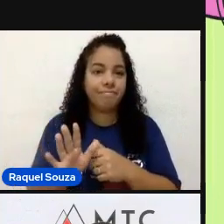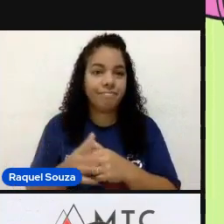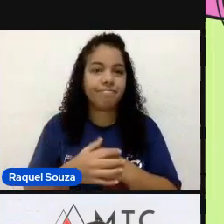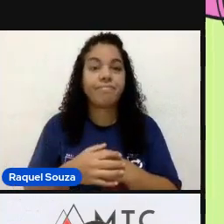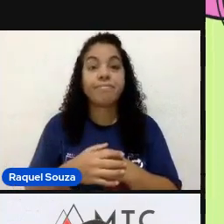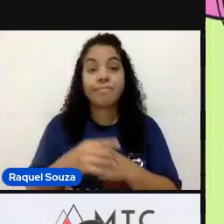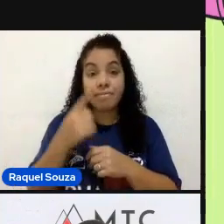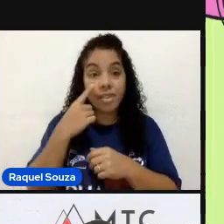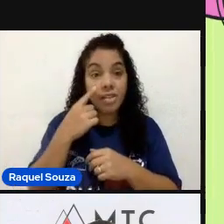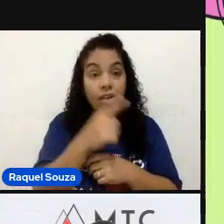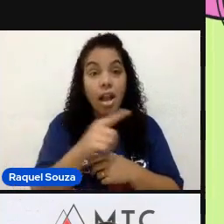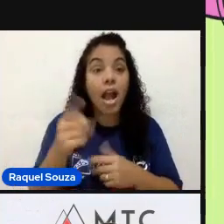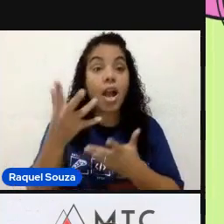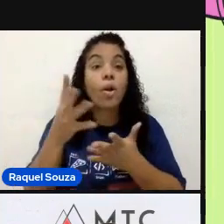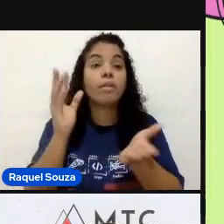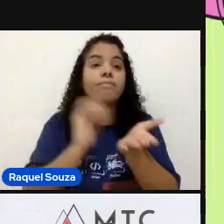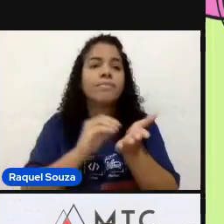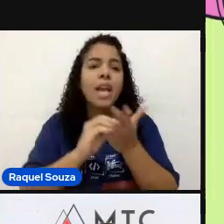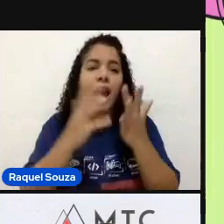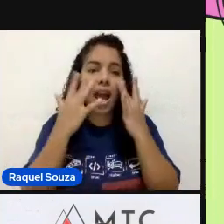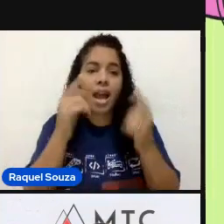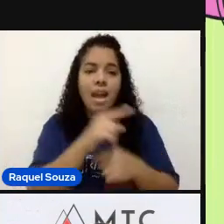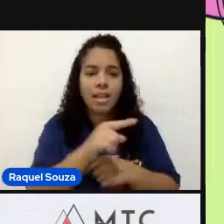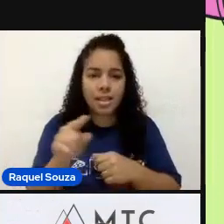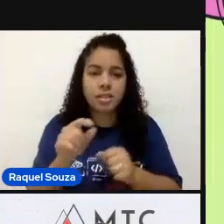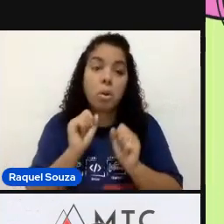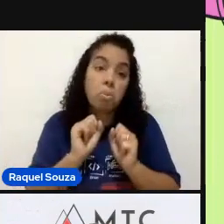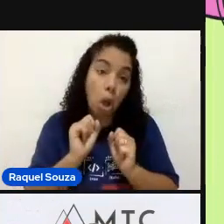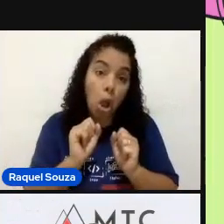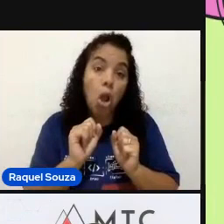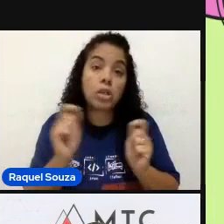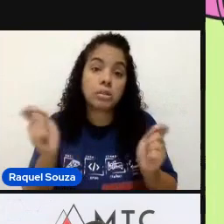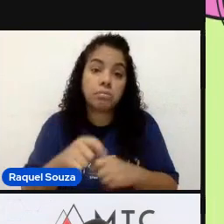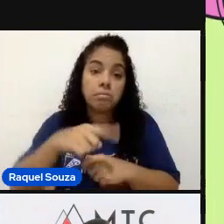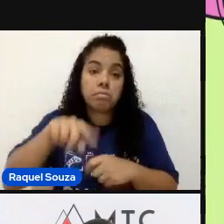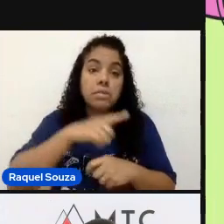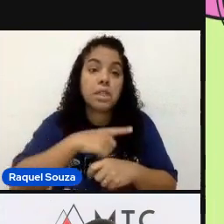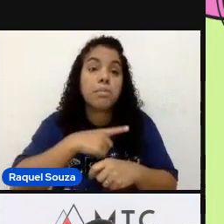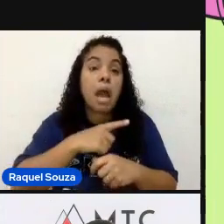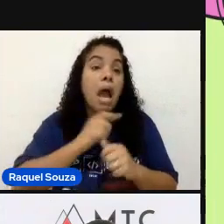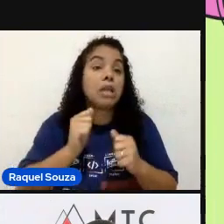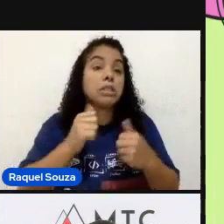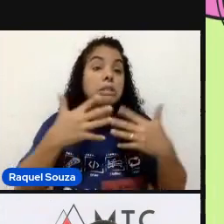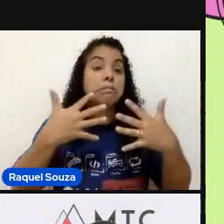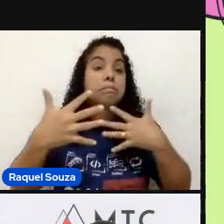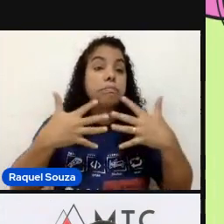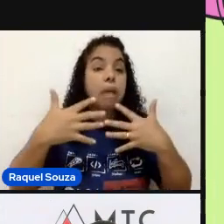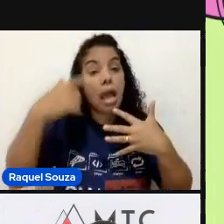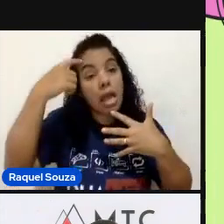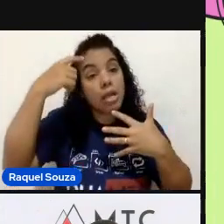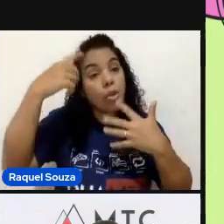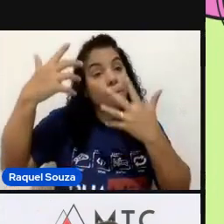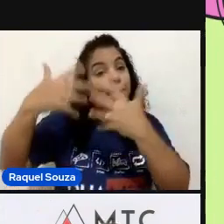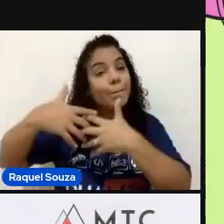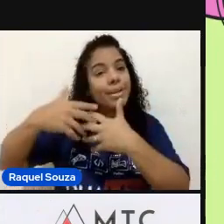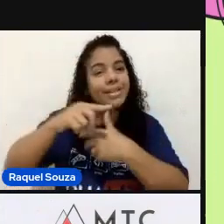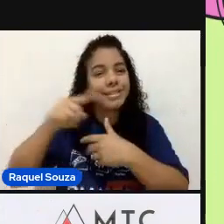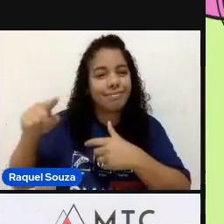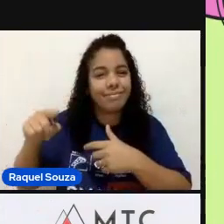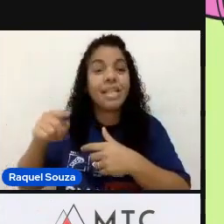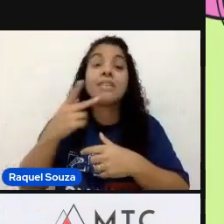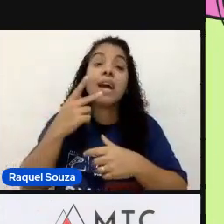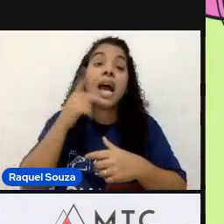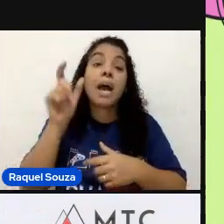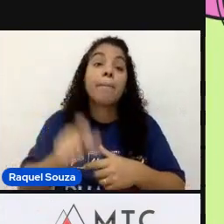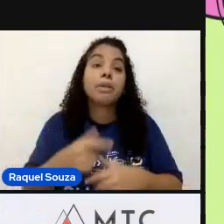Vamos trazer agora a falta de atenção. Pode se tornar uma capacidade de flexibilidade no pensamento. Então, não vamos só falar que a